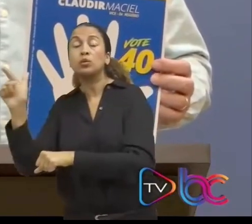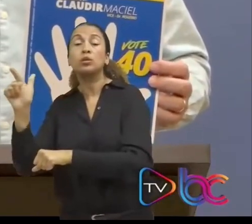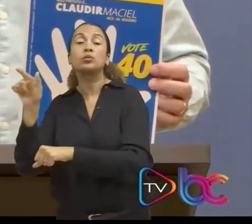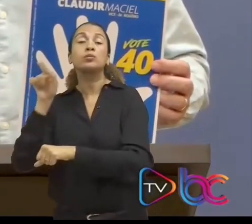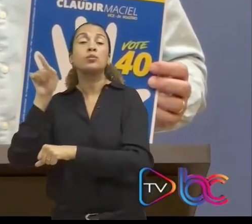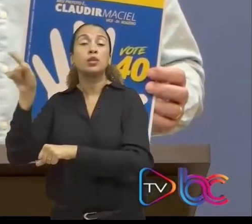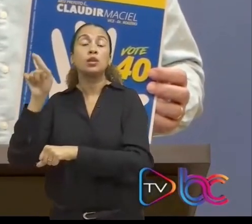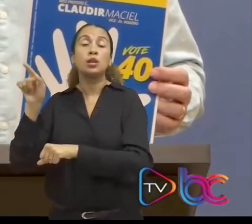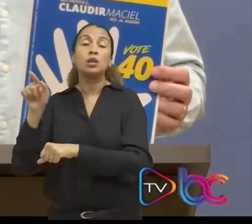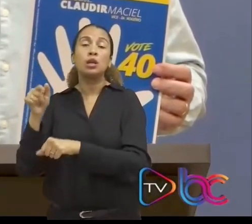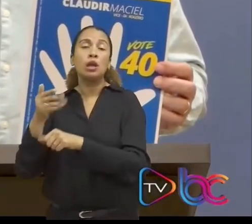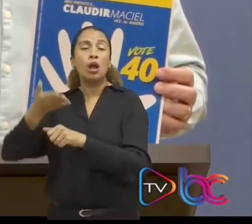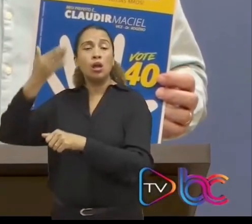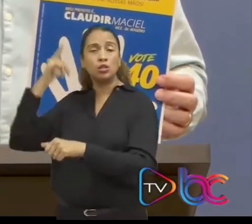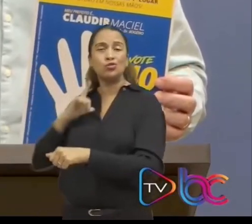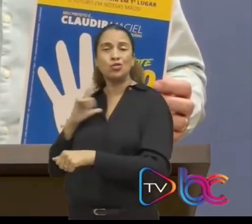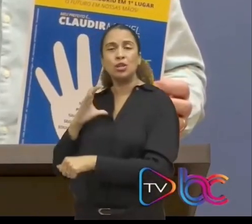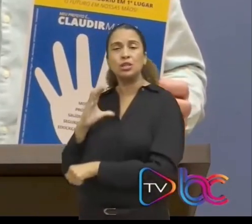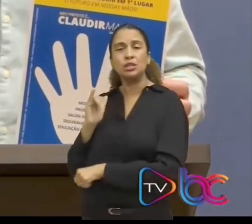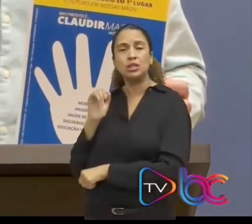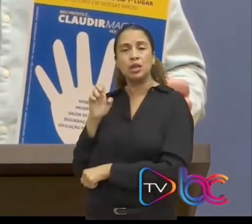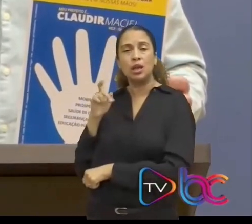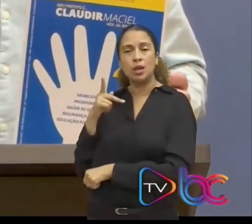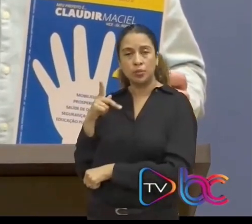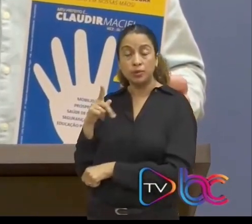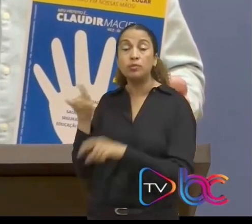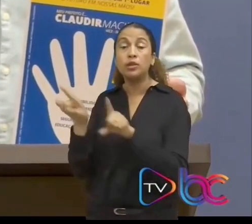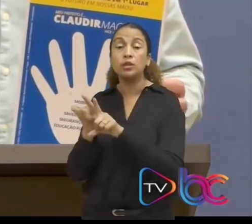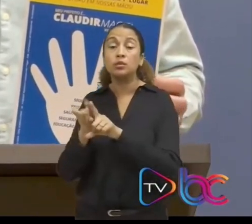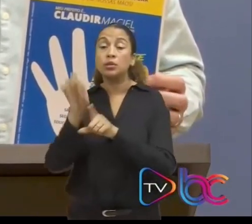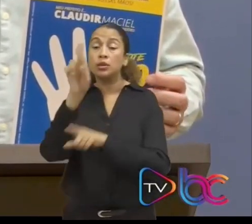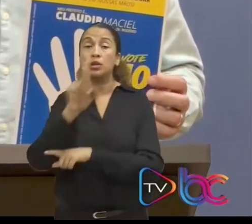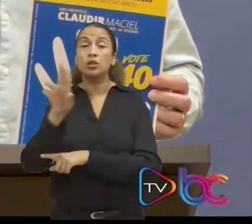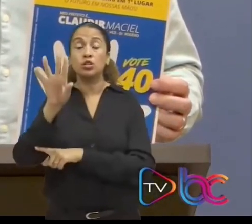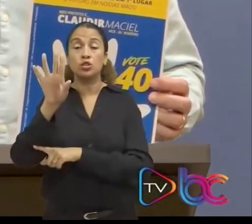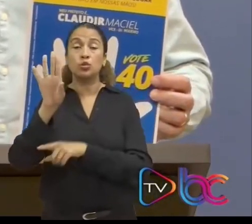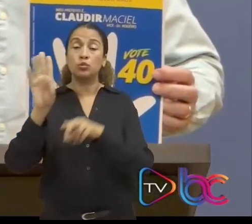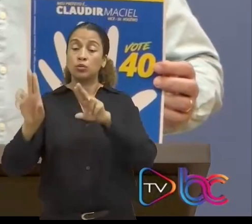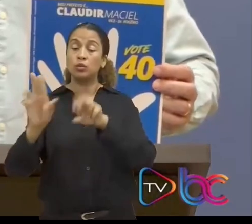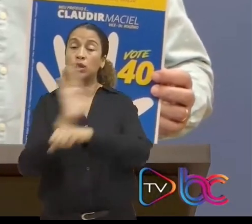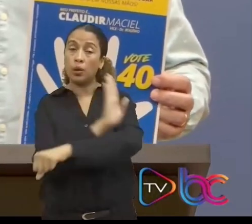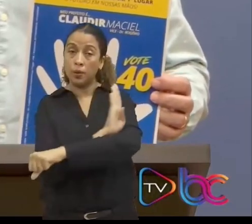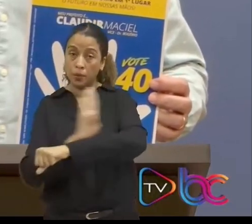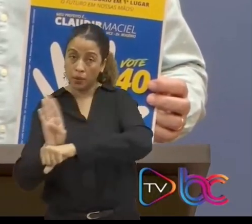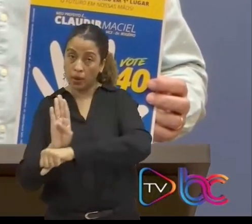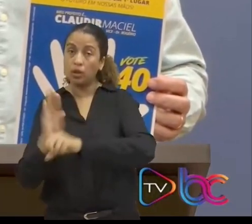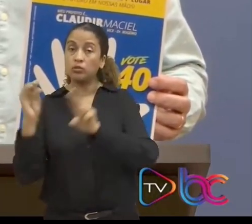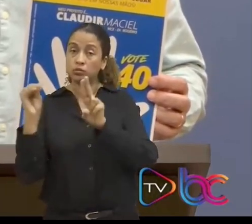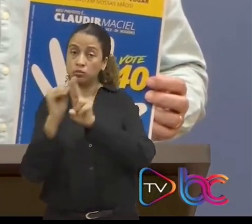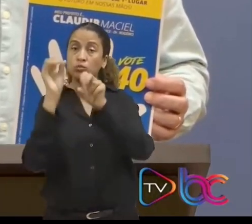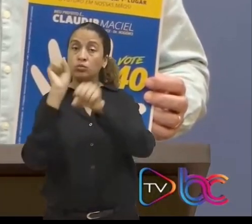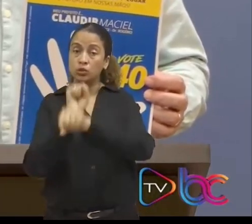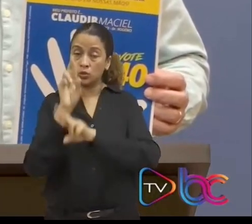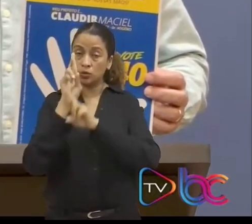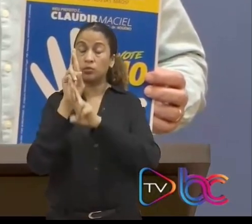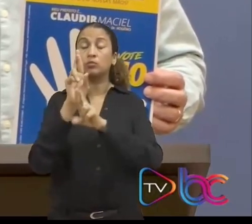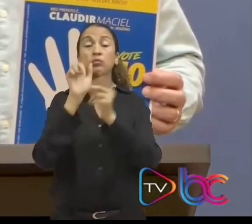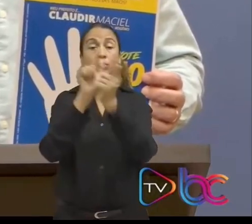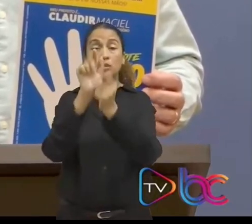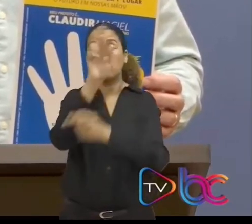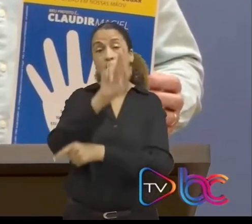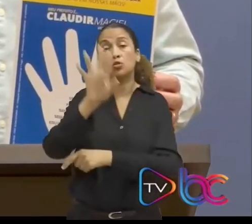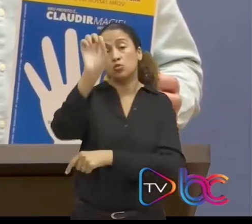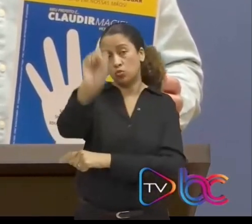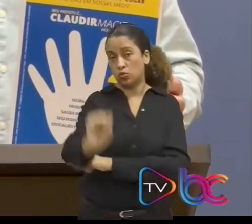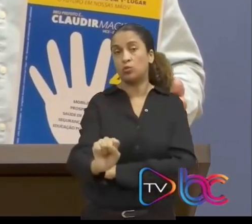o antigo CIEP, e temos que fazer uma escola na região da Barra, do São Judas e do Nova Esperança para atender a região